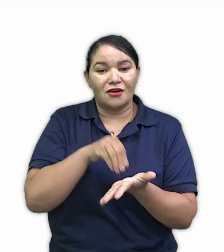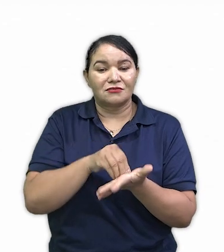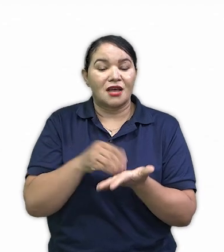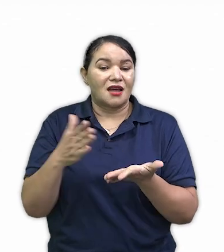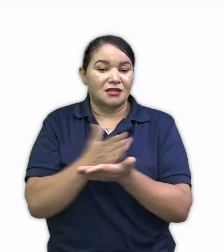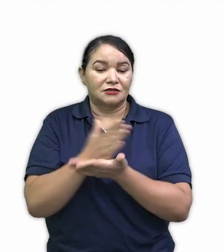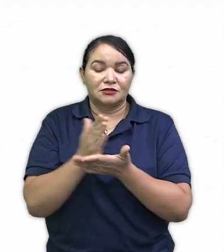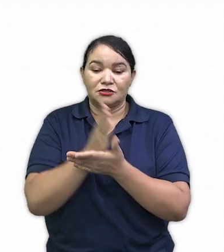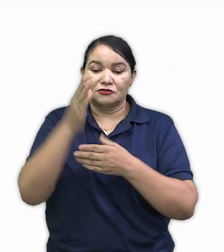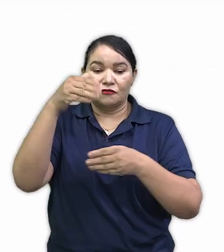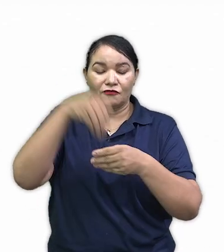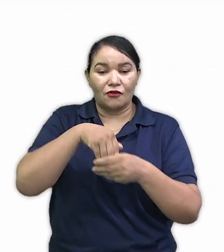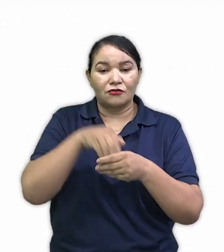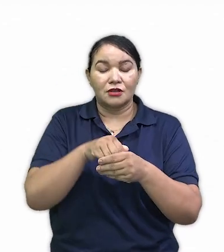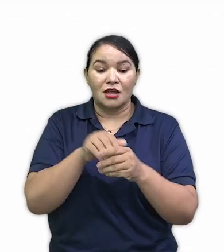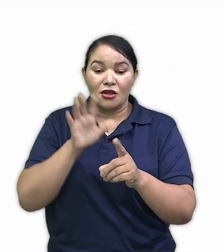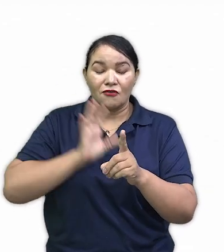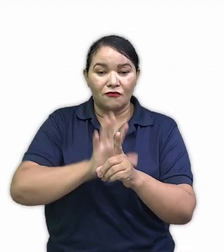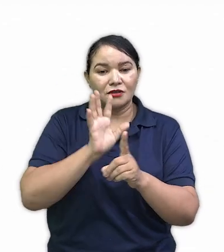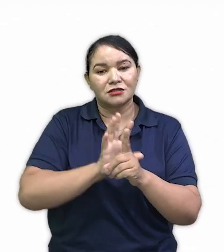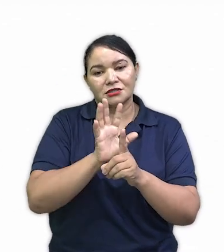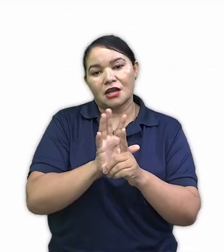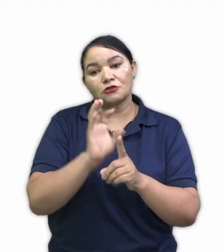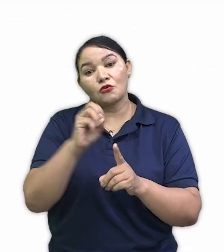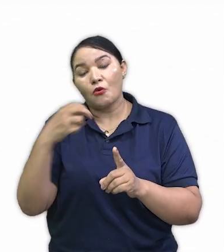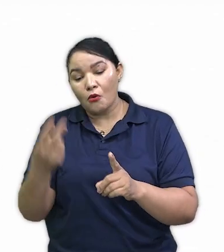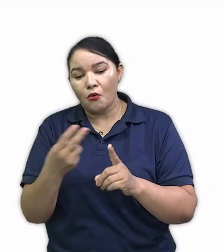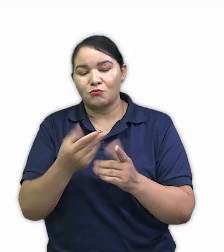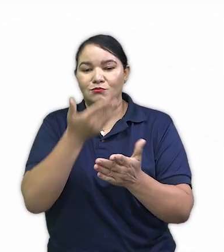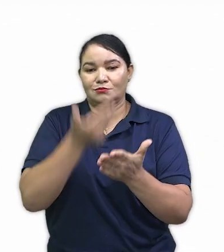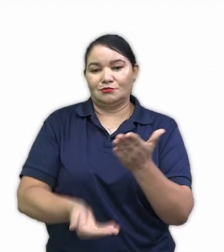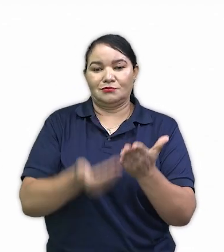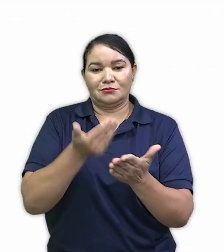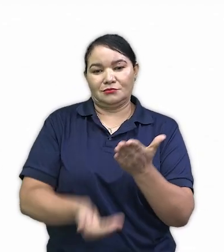com que tenham seus votos influenciados ou até